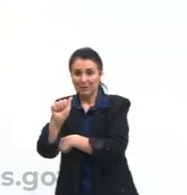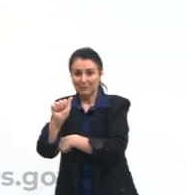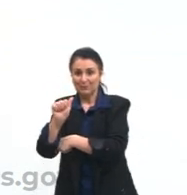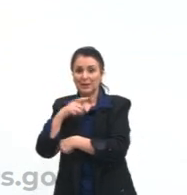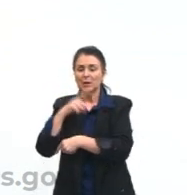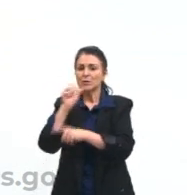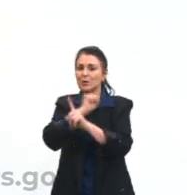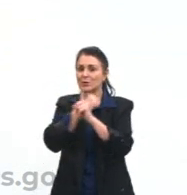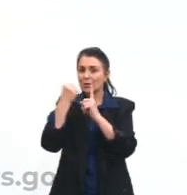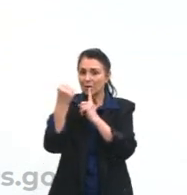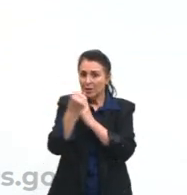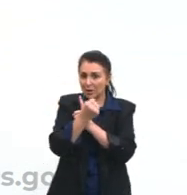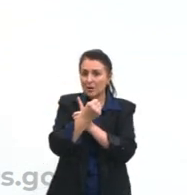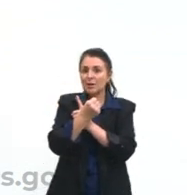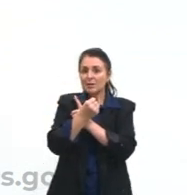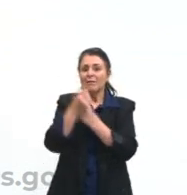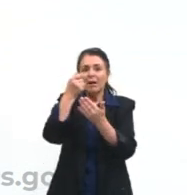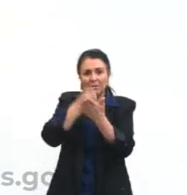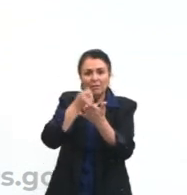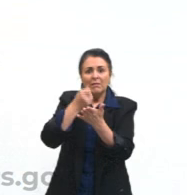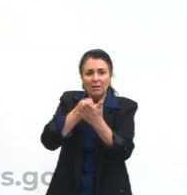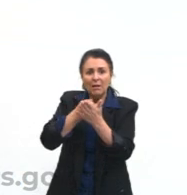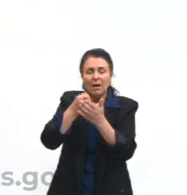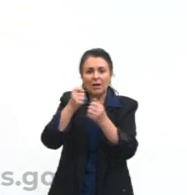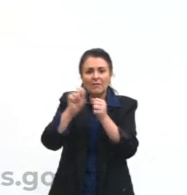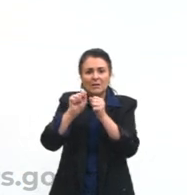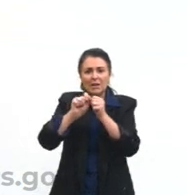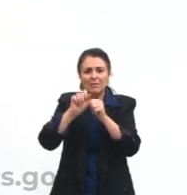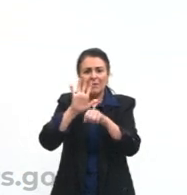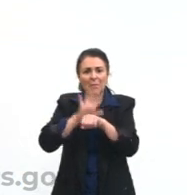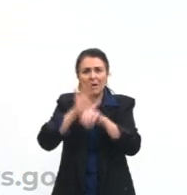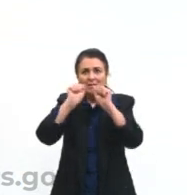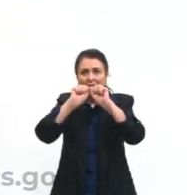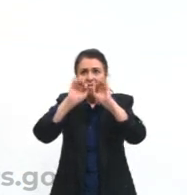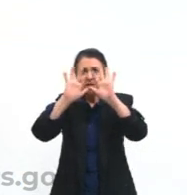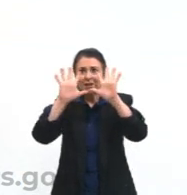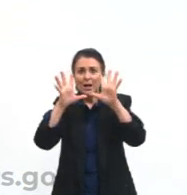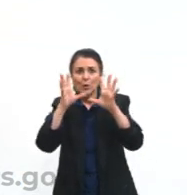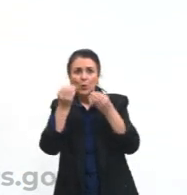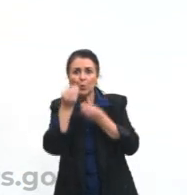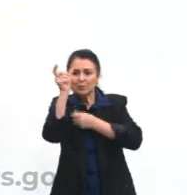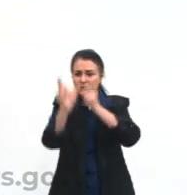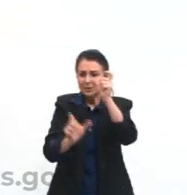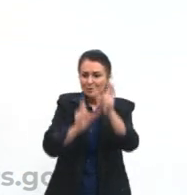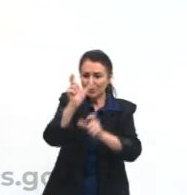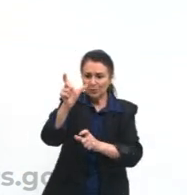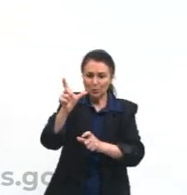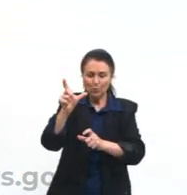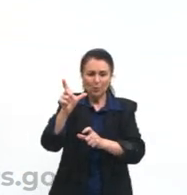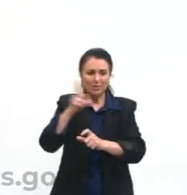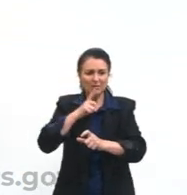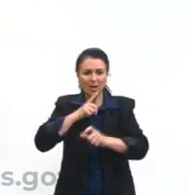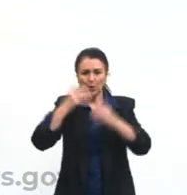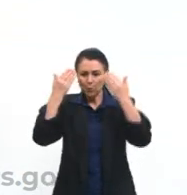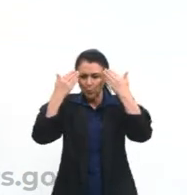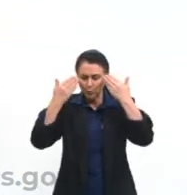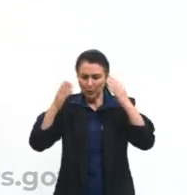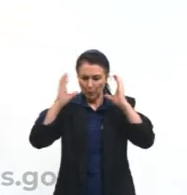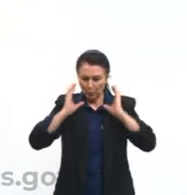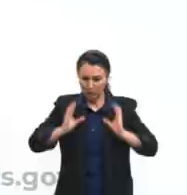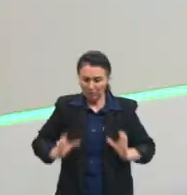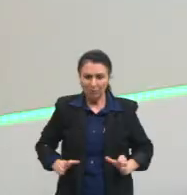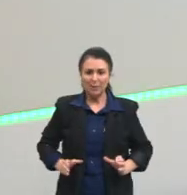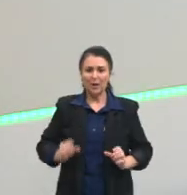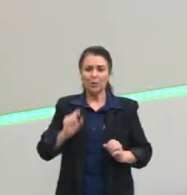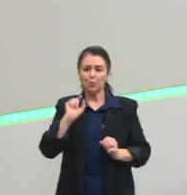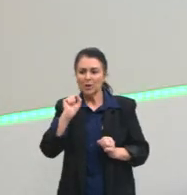entender isso para tentar responder a compreender como é que as pessoas se comporta como é que as pessoas reagem como é que as pessoas